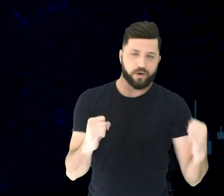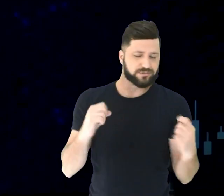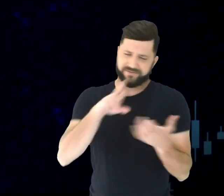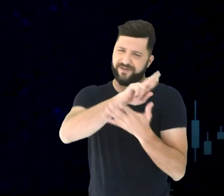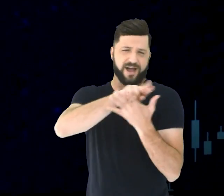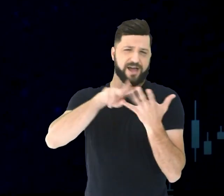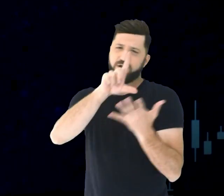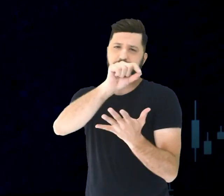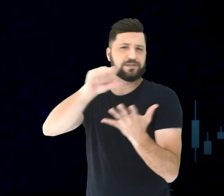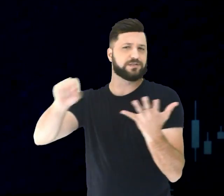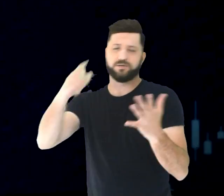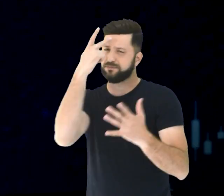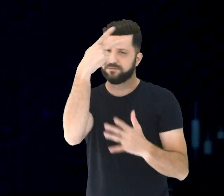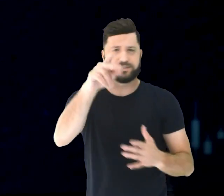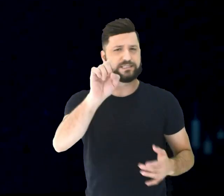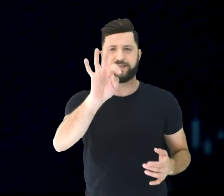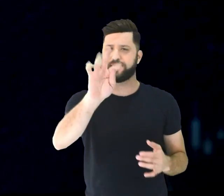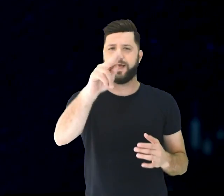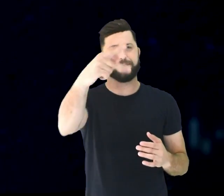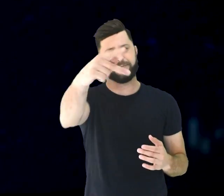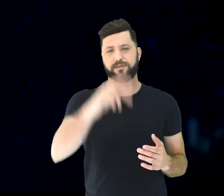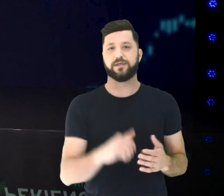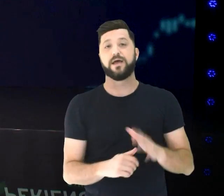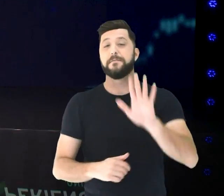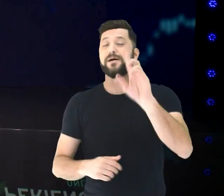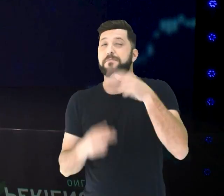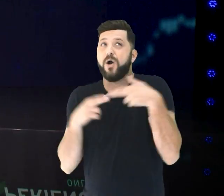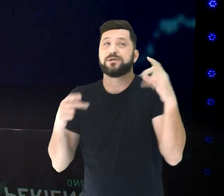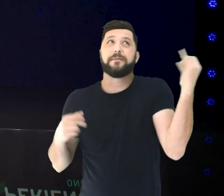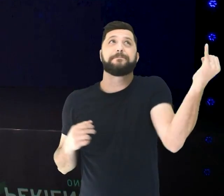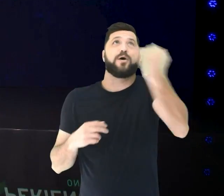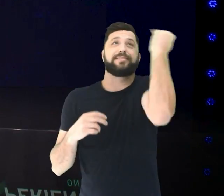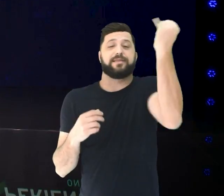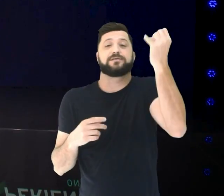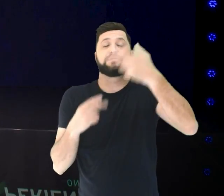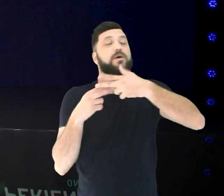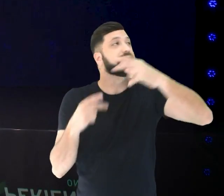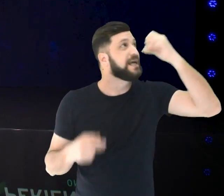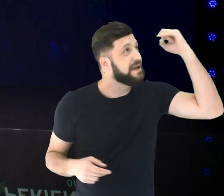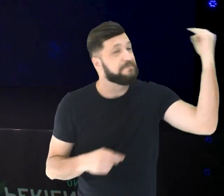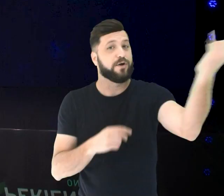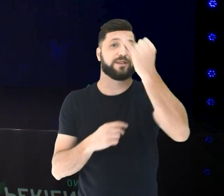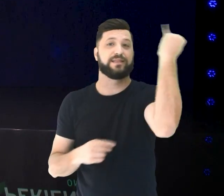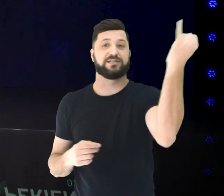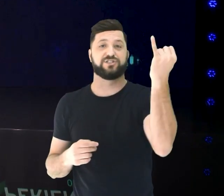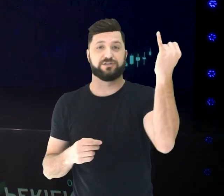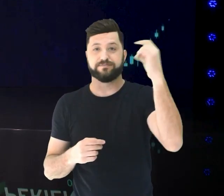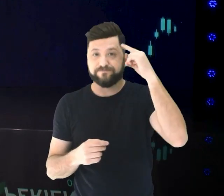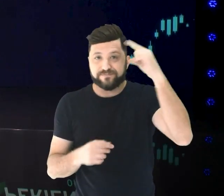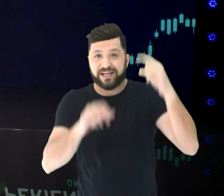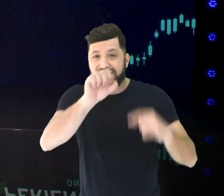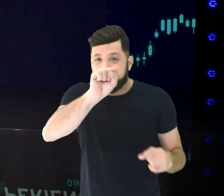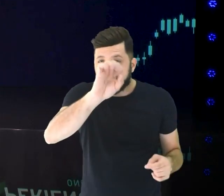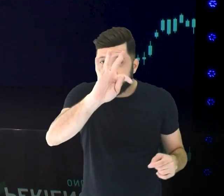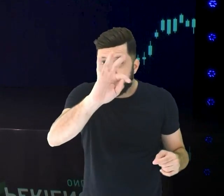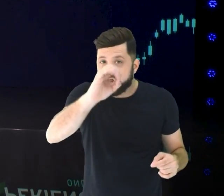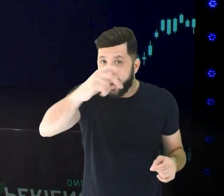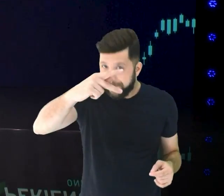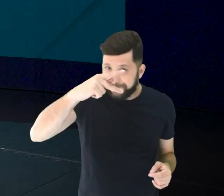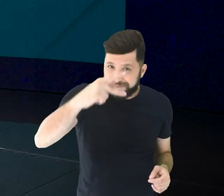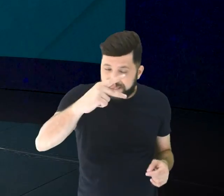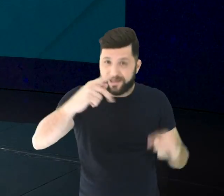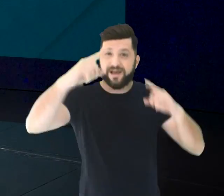operacionalizar esse de diversas formas só tem uma coisa que é importante aqui Qual é essa coisa importante eu não posso deixar o stop colado